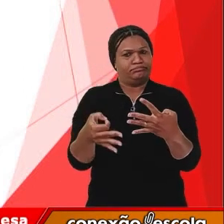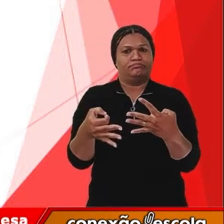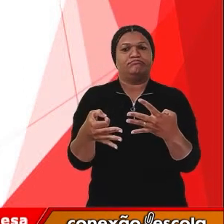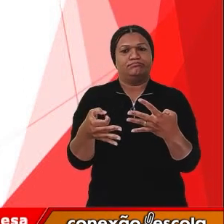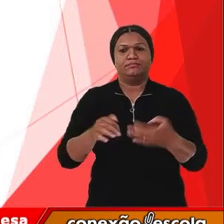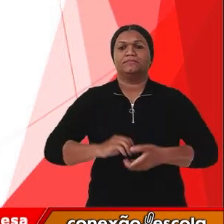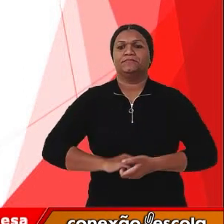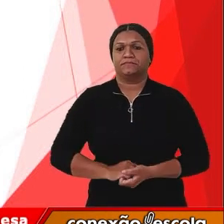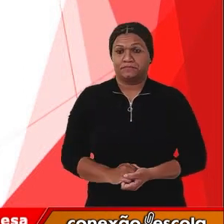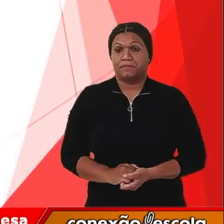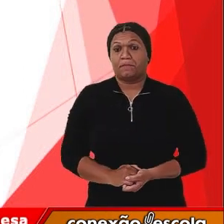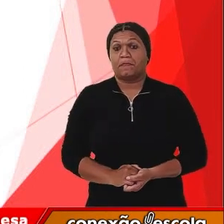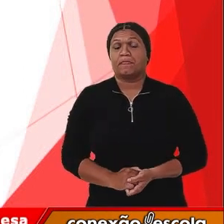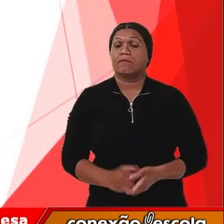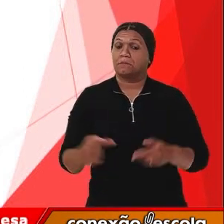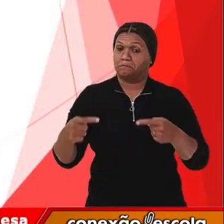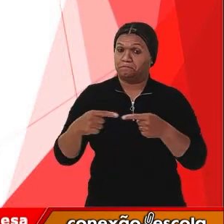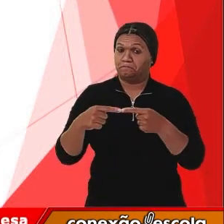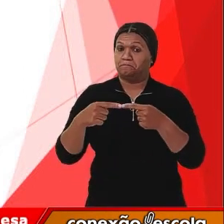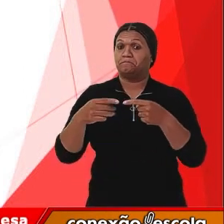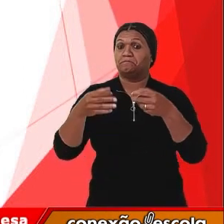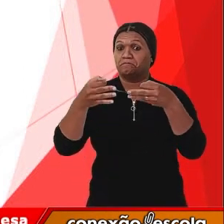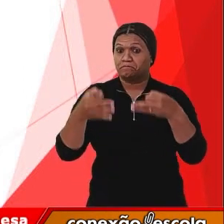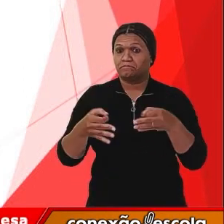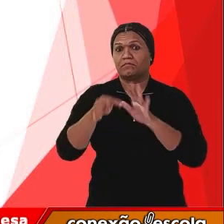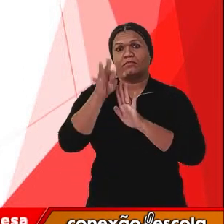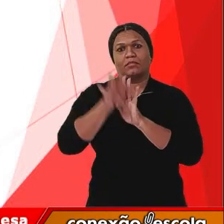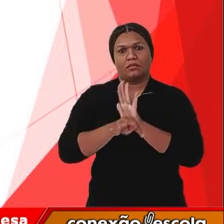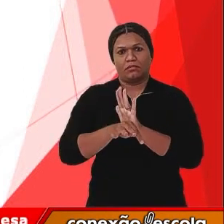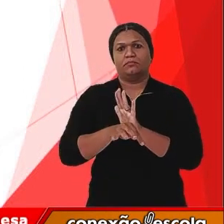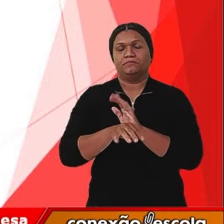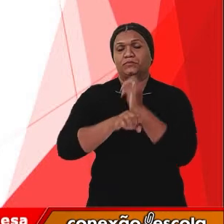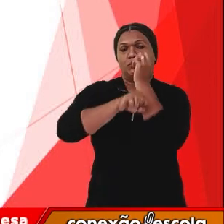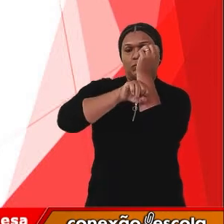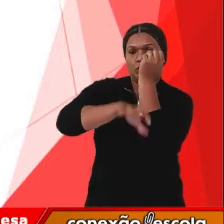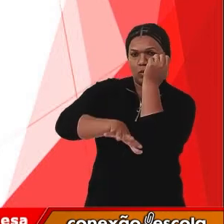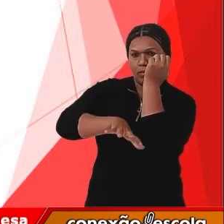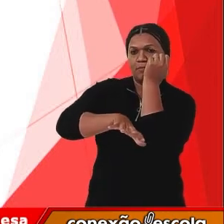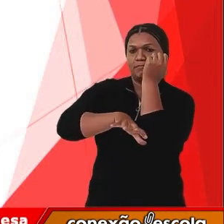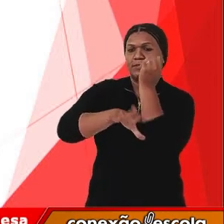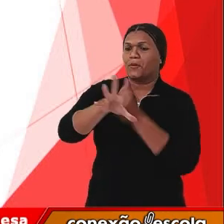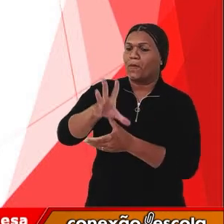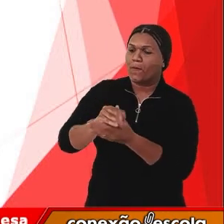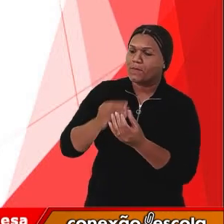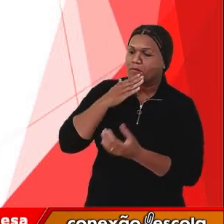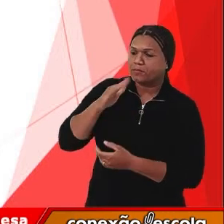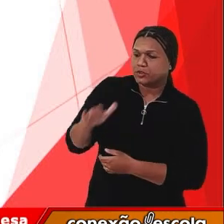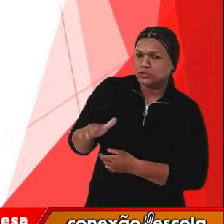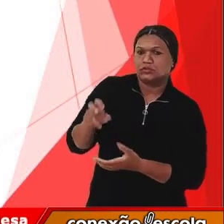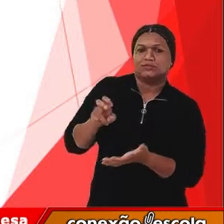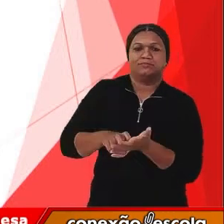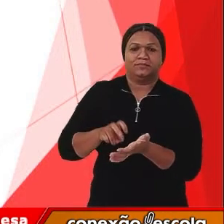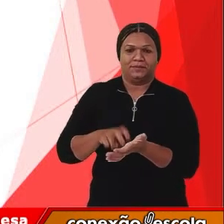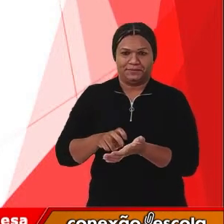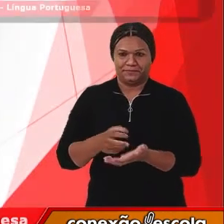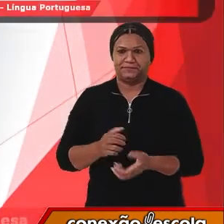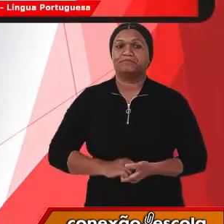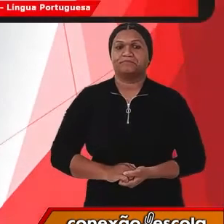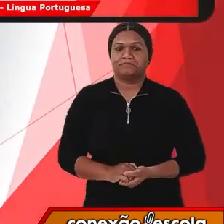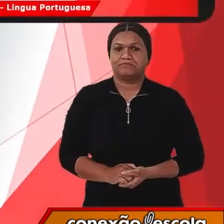a de acordo com o texto A Sombra e mito menino de mainha e